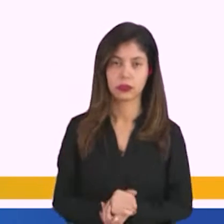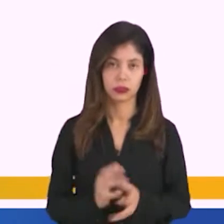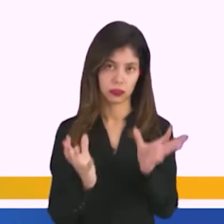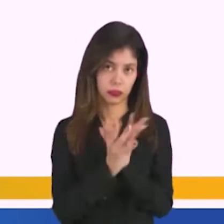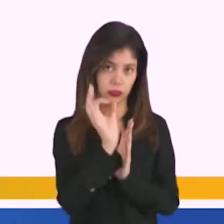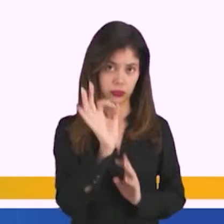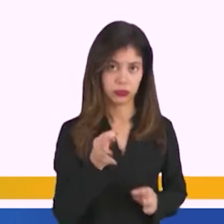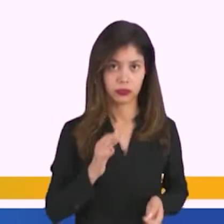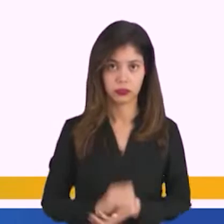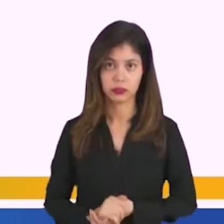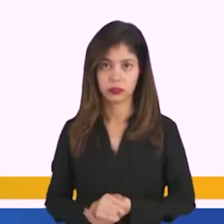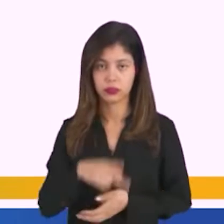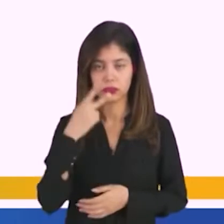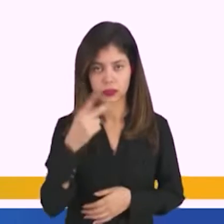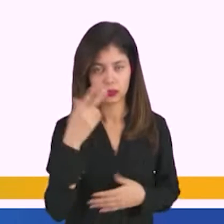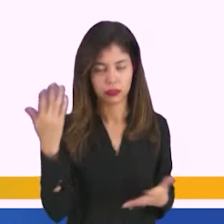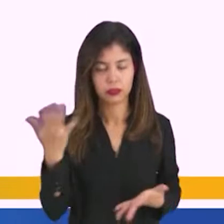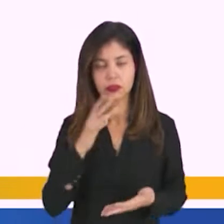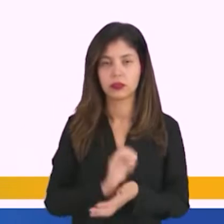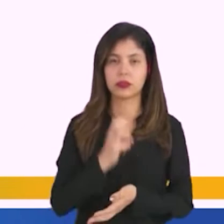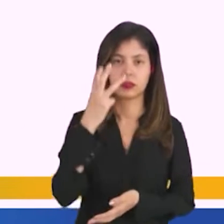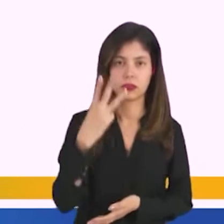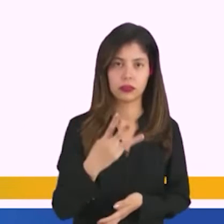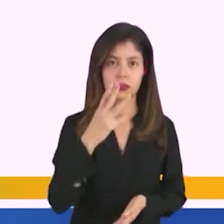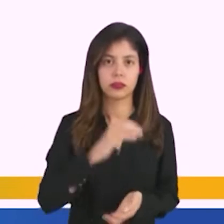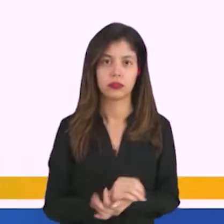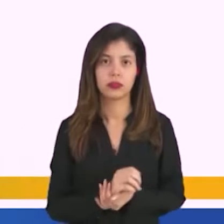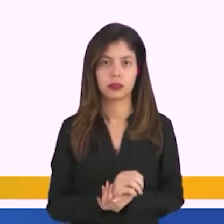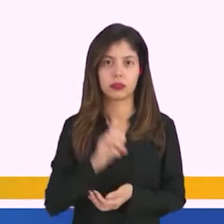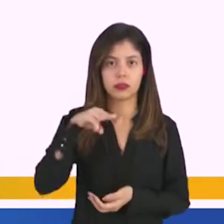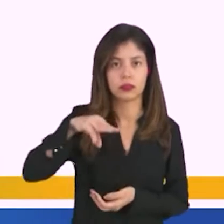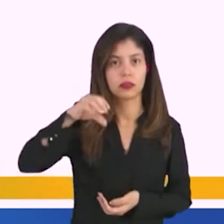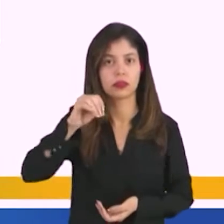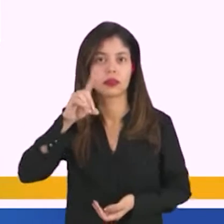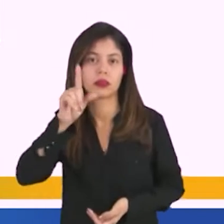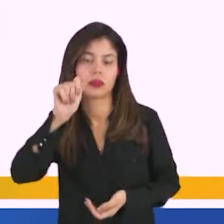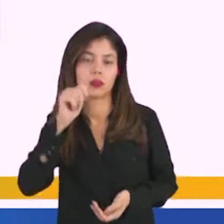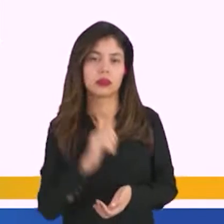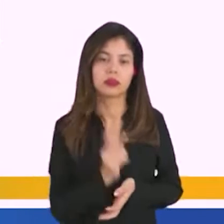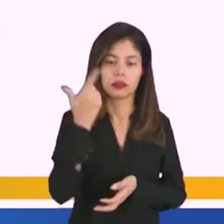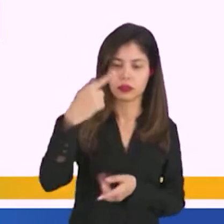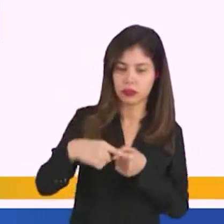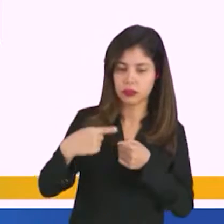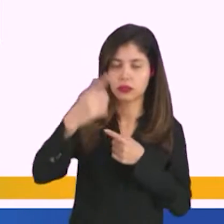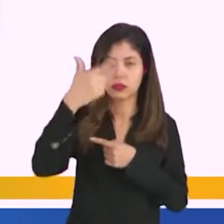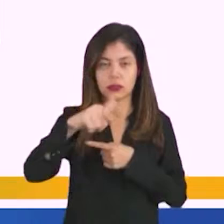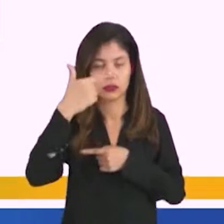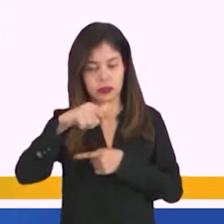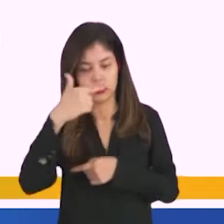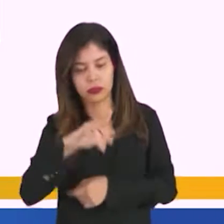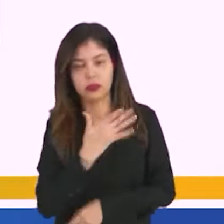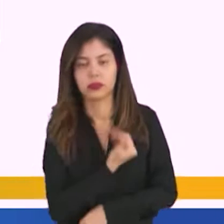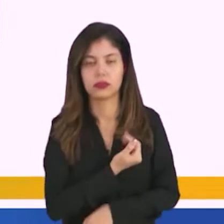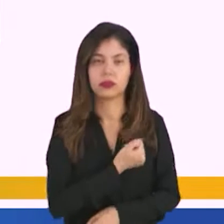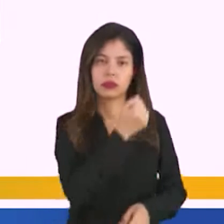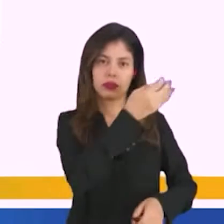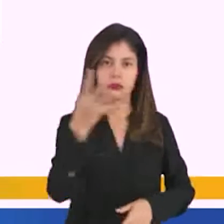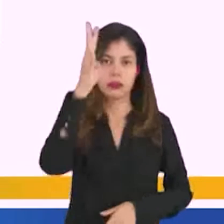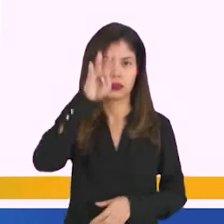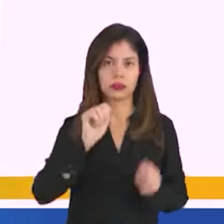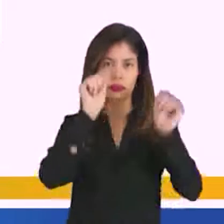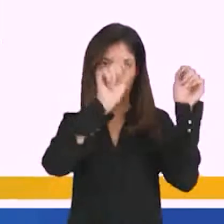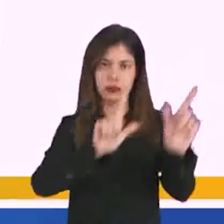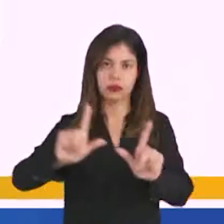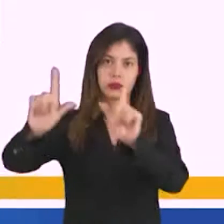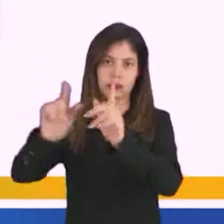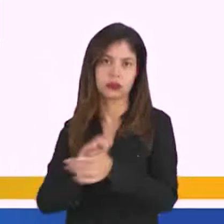conjunto, certo? Então, dizemos que o número 3, é a medida da moda desse conjunto de dados. Então, observe a tabela a seguir,